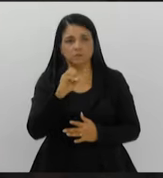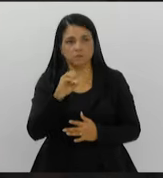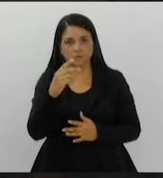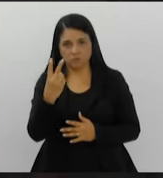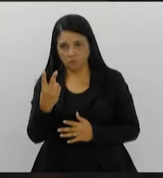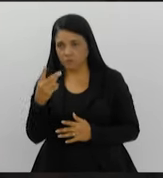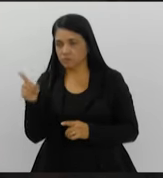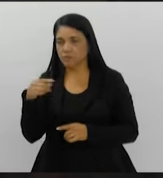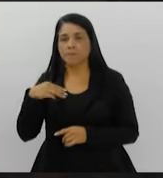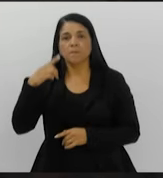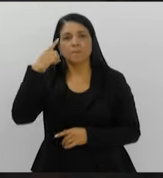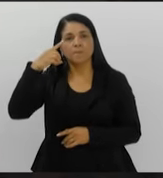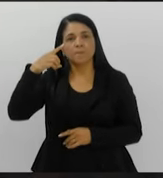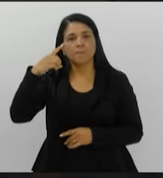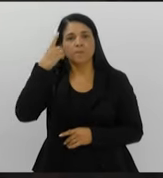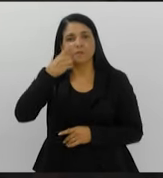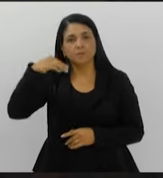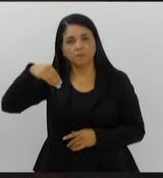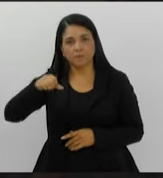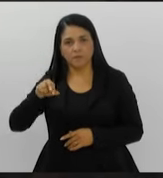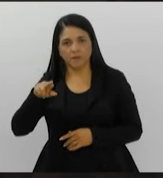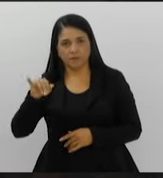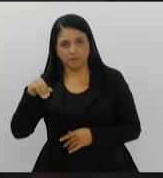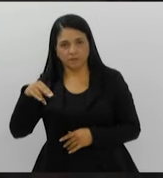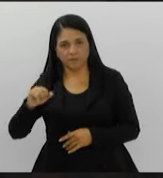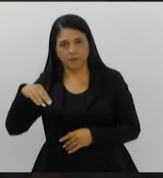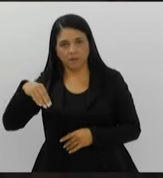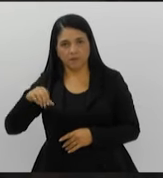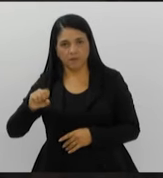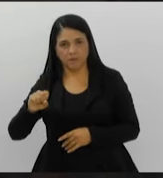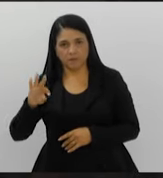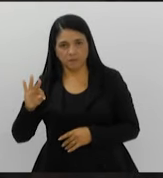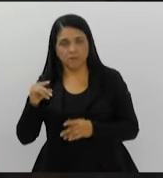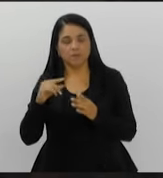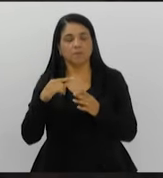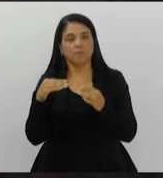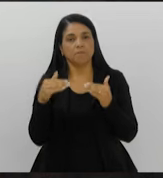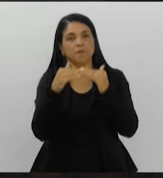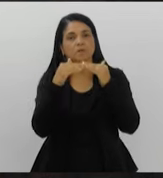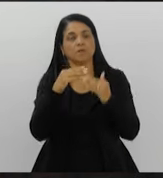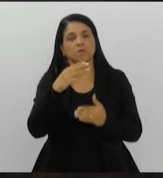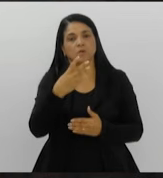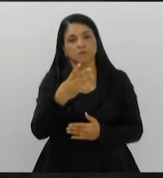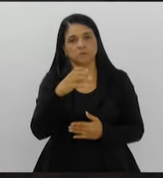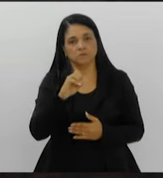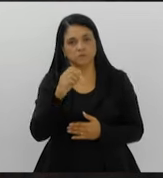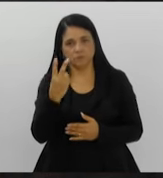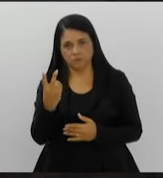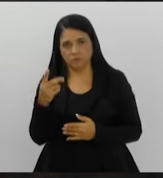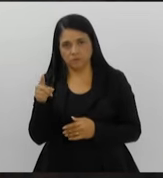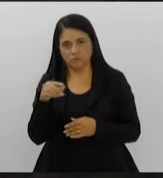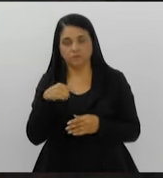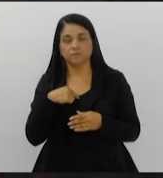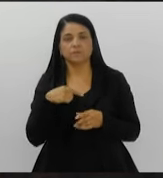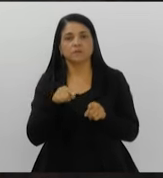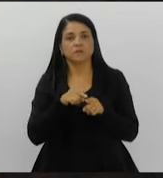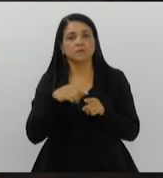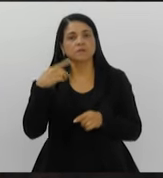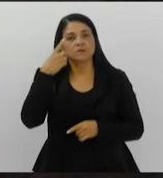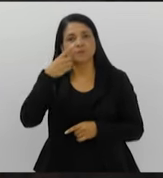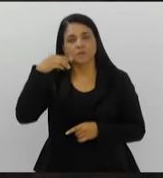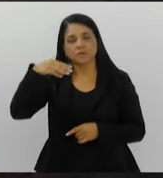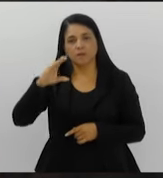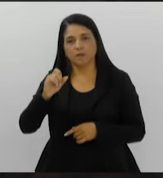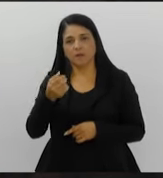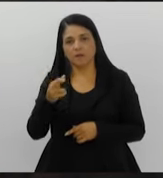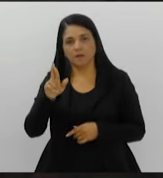do MST, também favorável à emenda 402. A deputada Carla Machado, já foi incluído